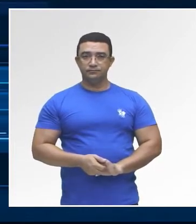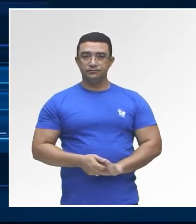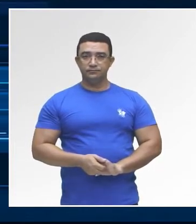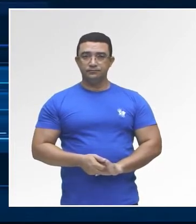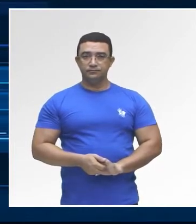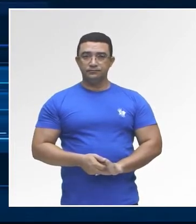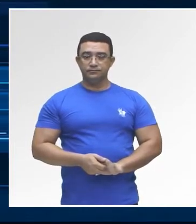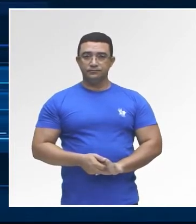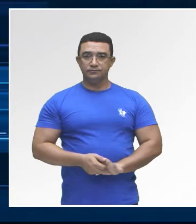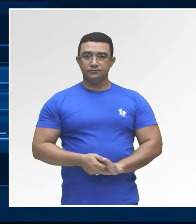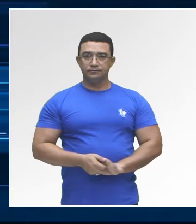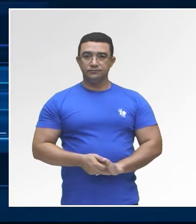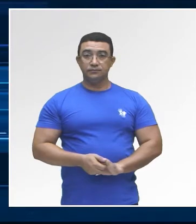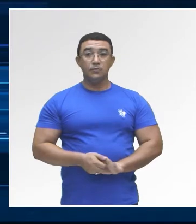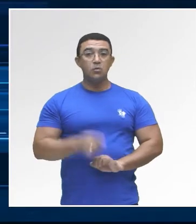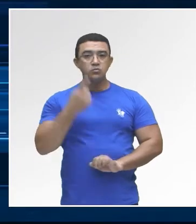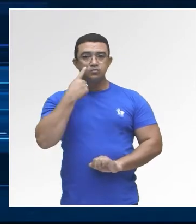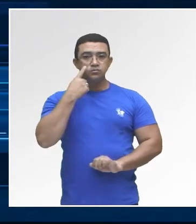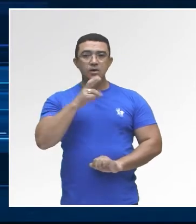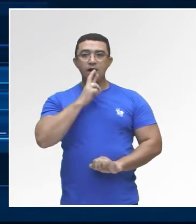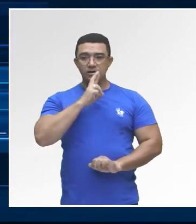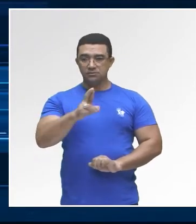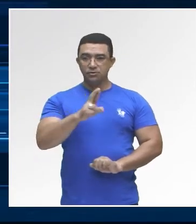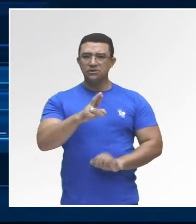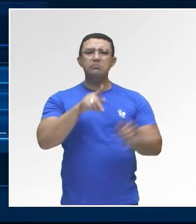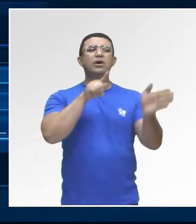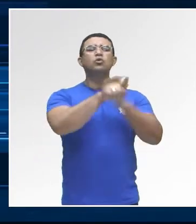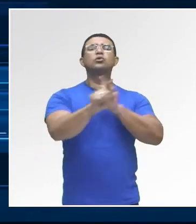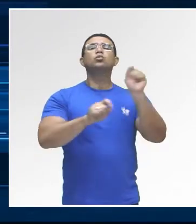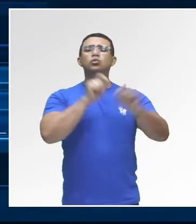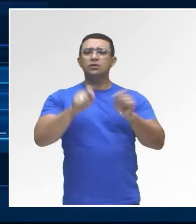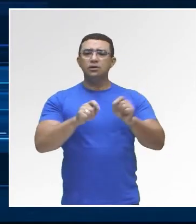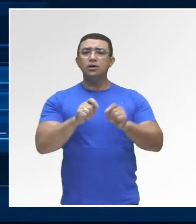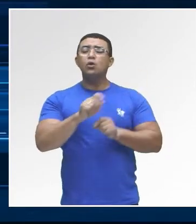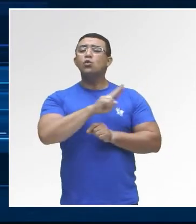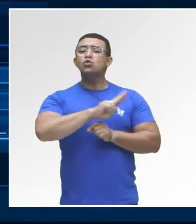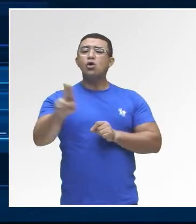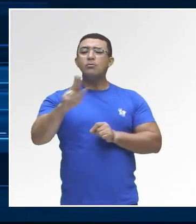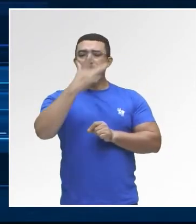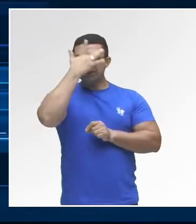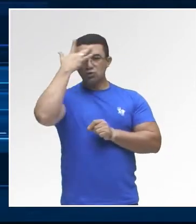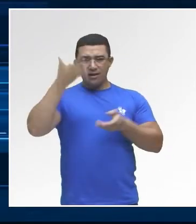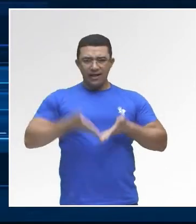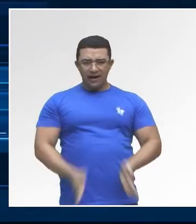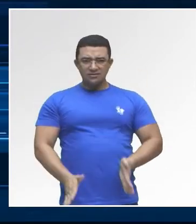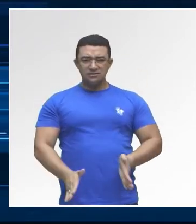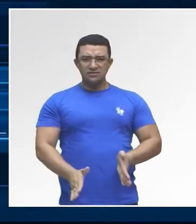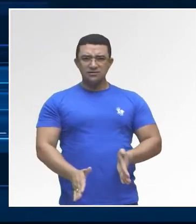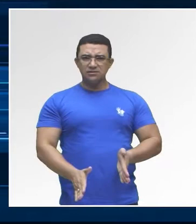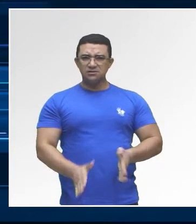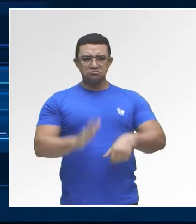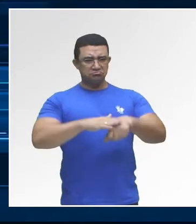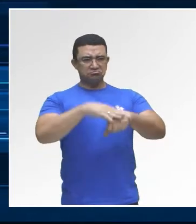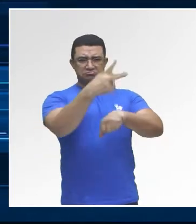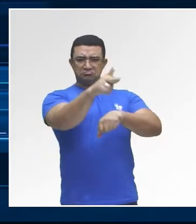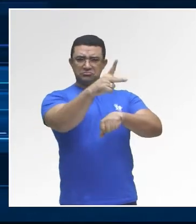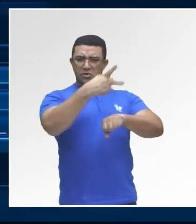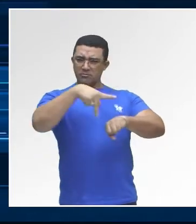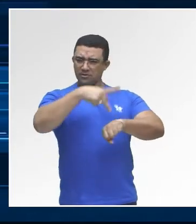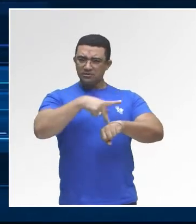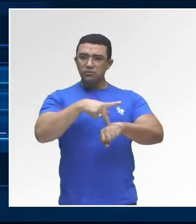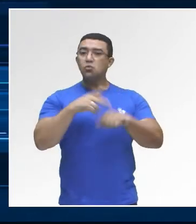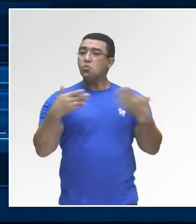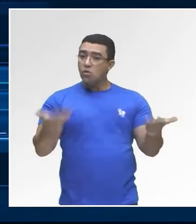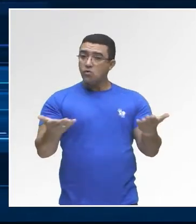nossa personagem Victoria. Então, o que eu perguntei para ela? What's your nationality? Né? Qual é a sua